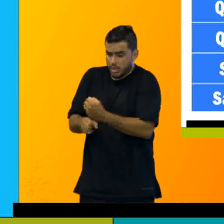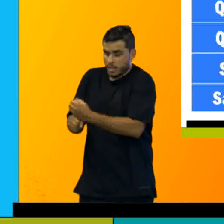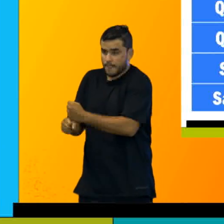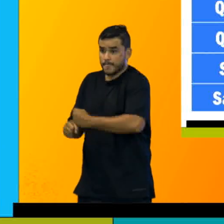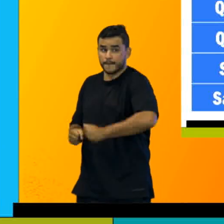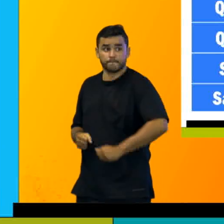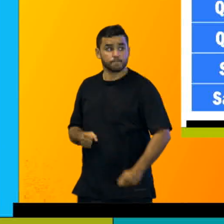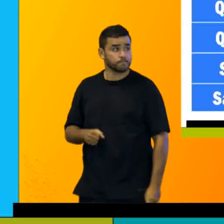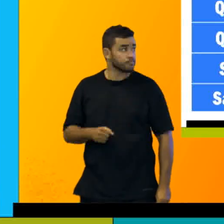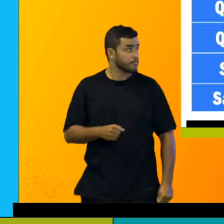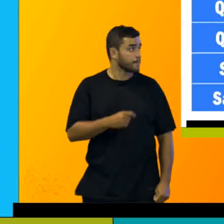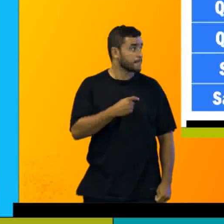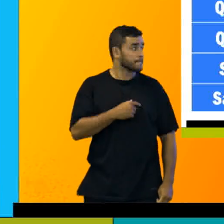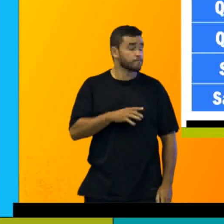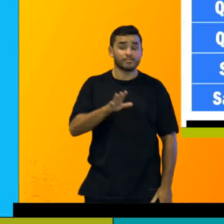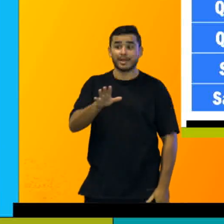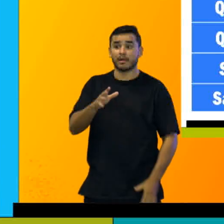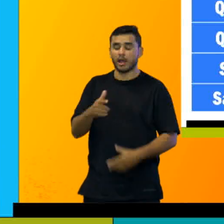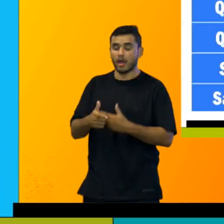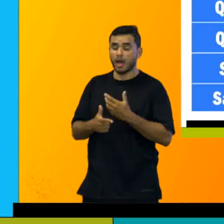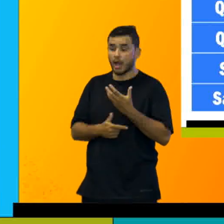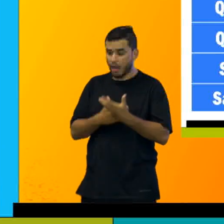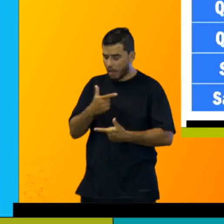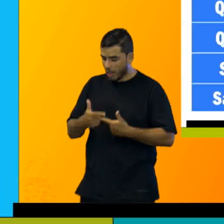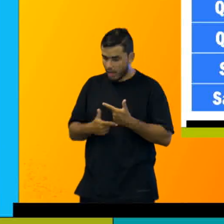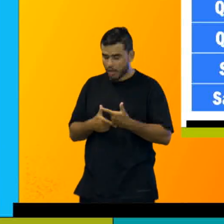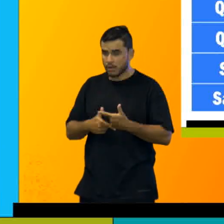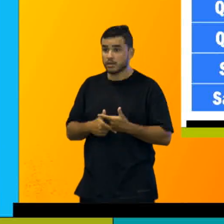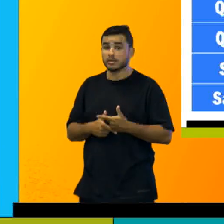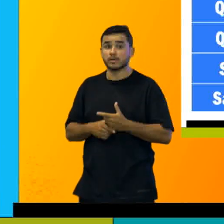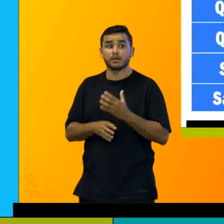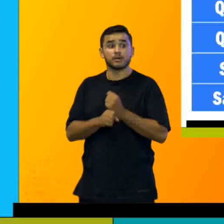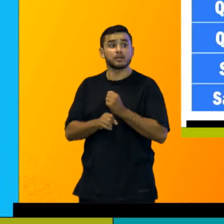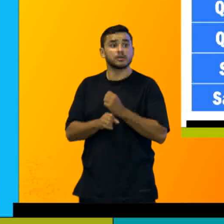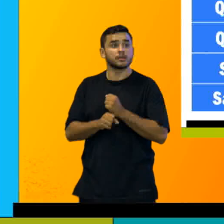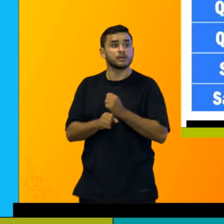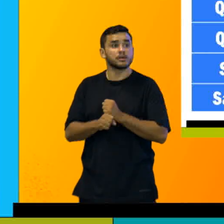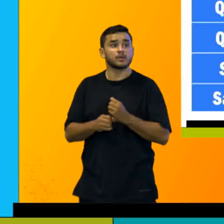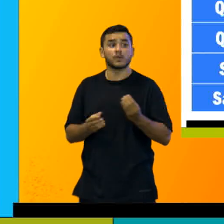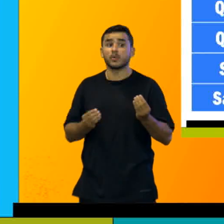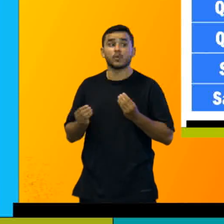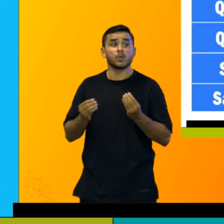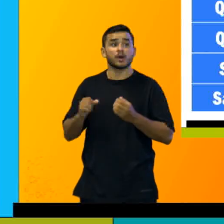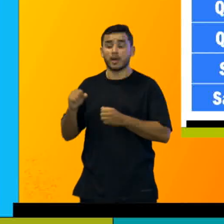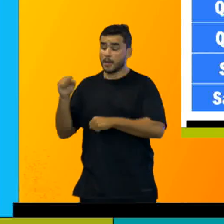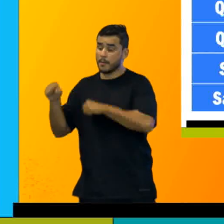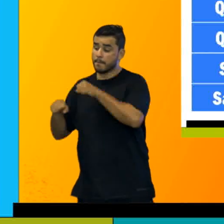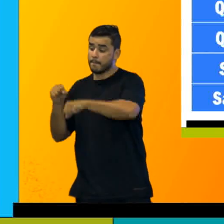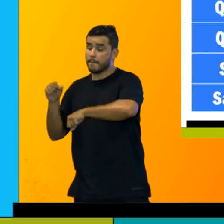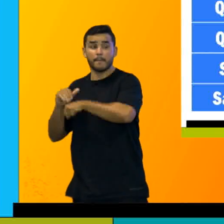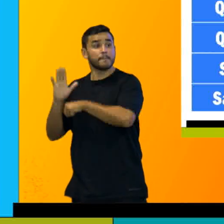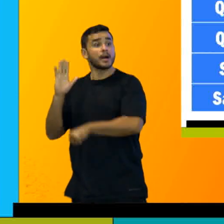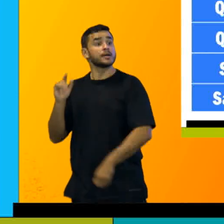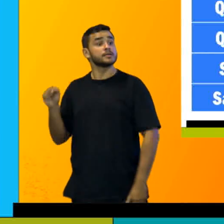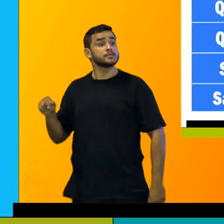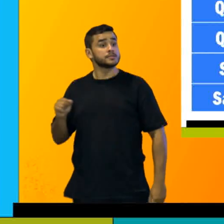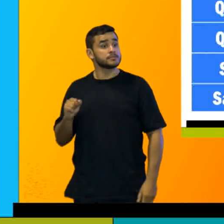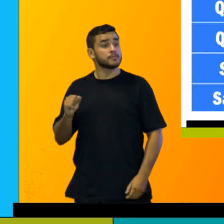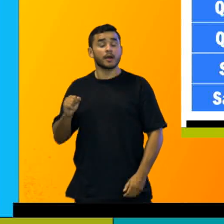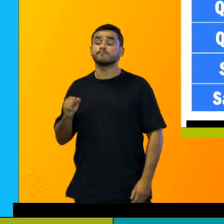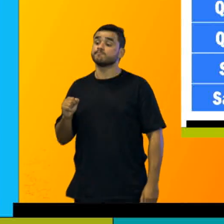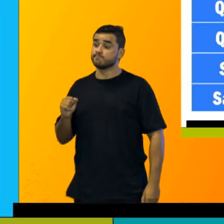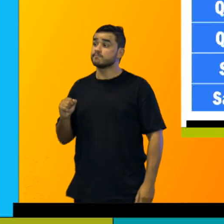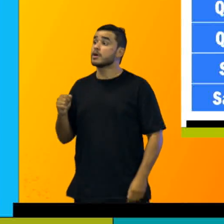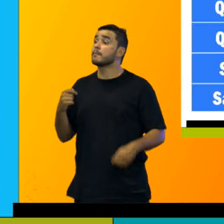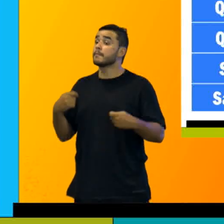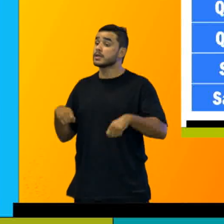tá? Que eu teria que fazer. Para comparar, a pergunta é, quando é que a bicicleta foi melhor? Aí eu tenho que olhar